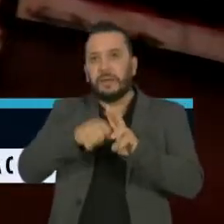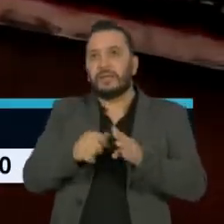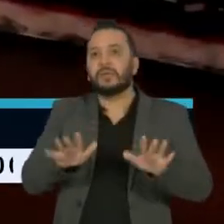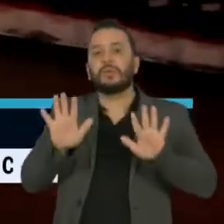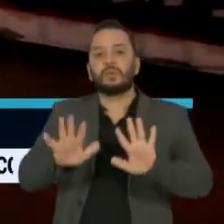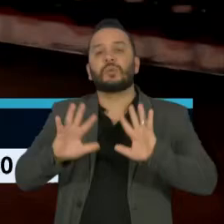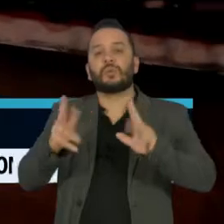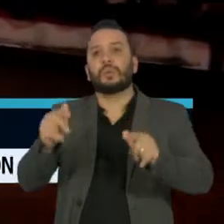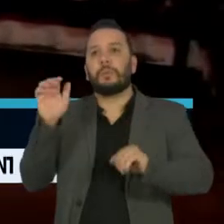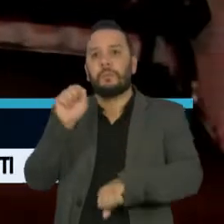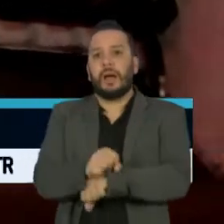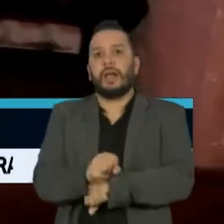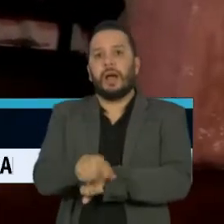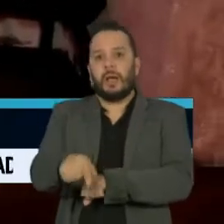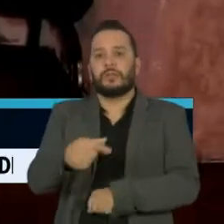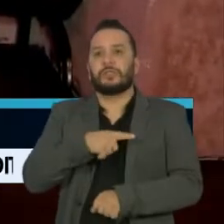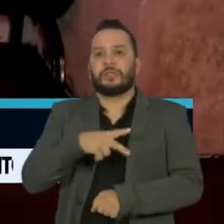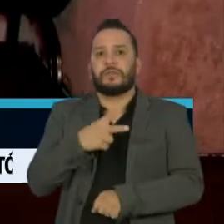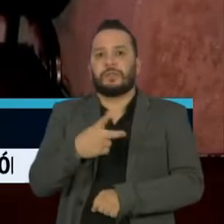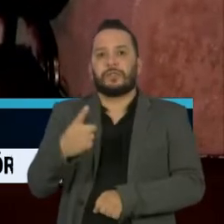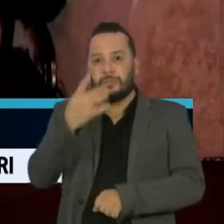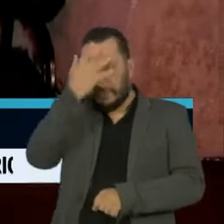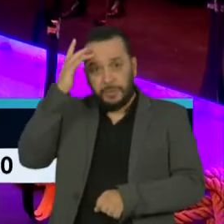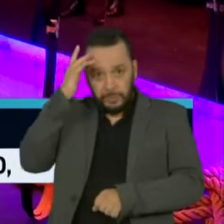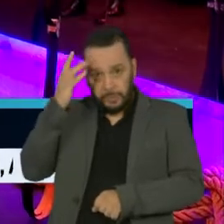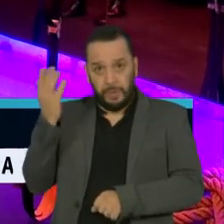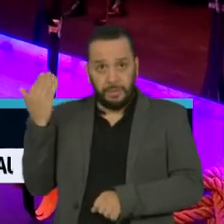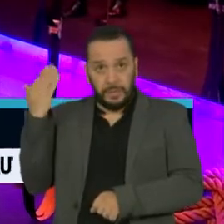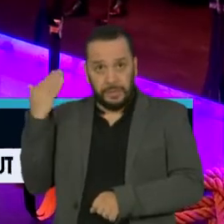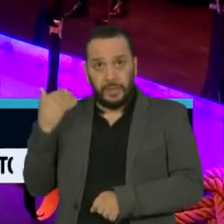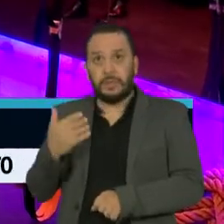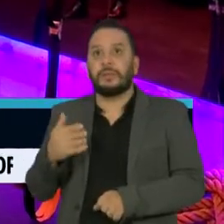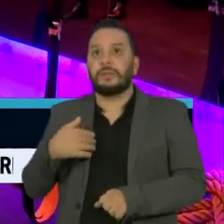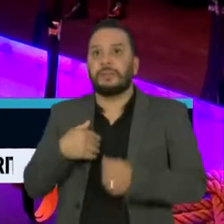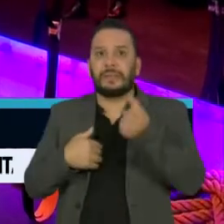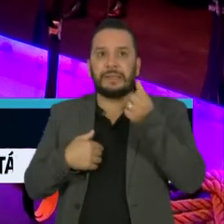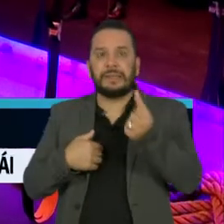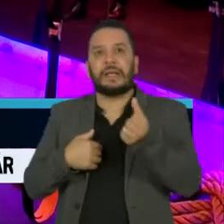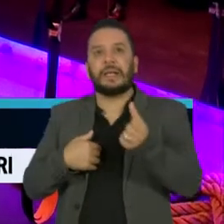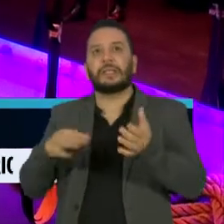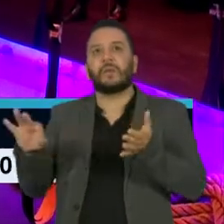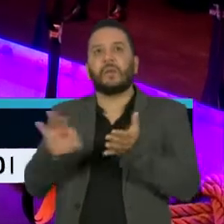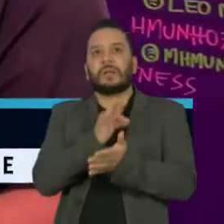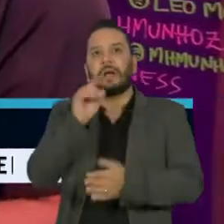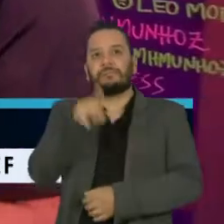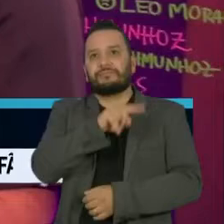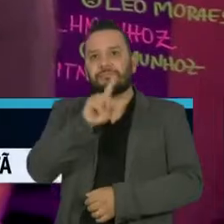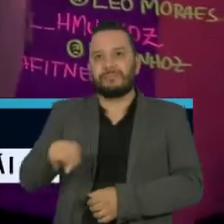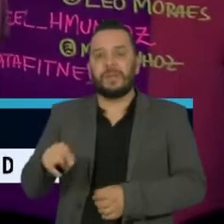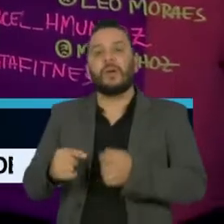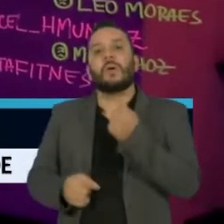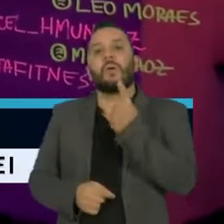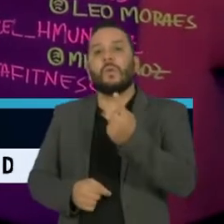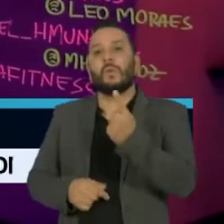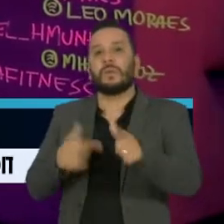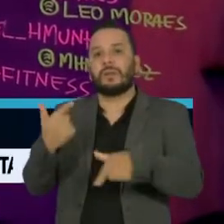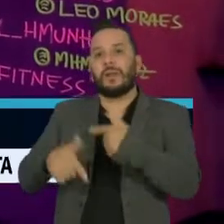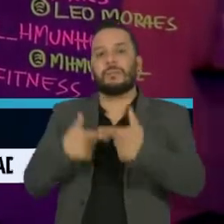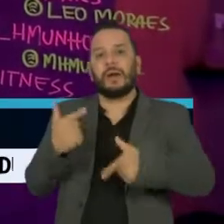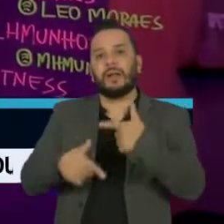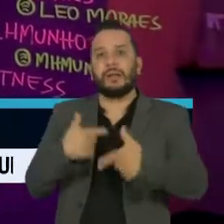O empresário empregava 21 pessoas antes da pandemia. 6 estão com os contratos suspensos. 1 está